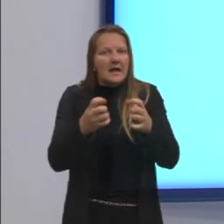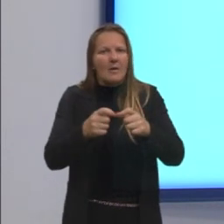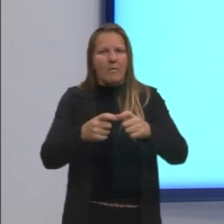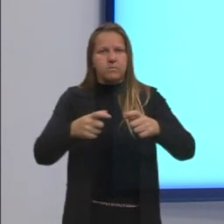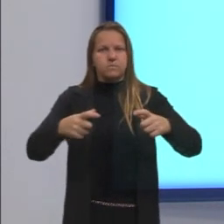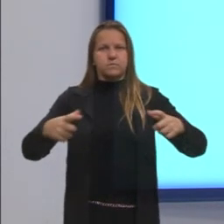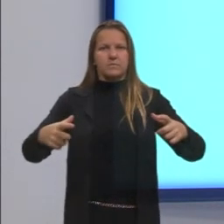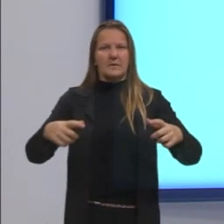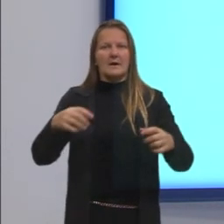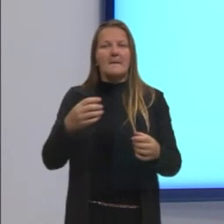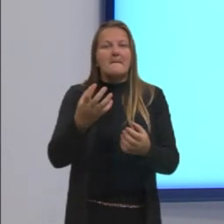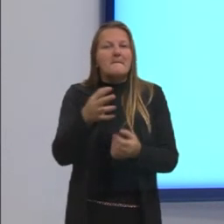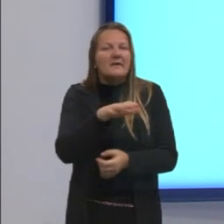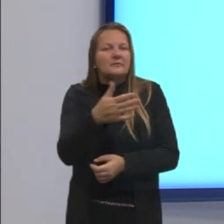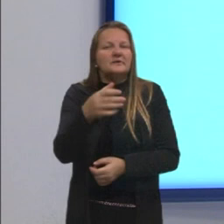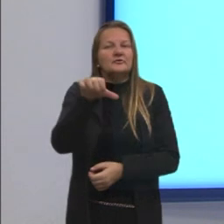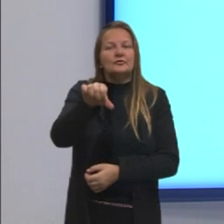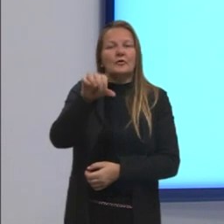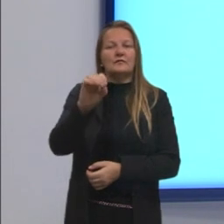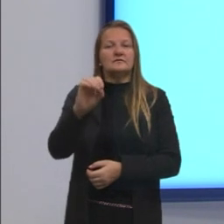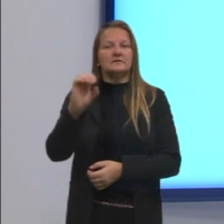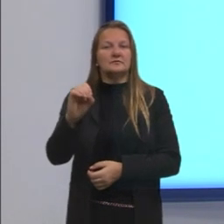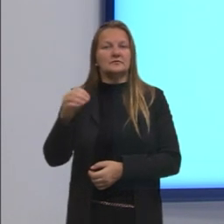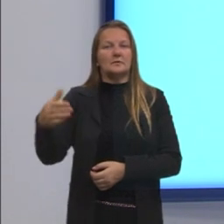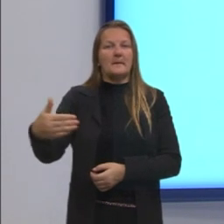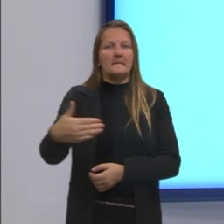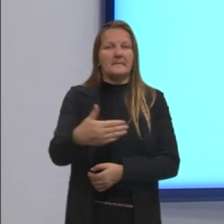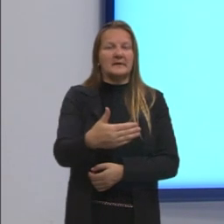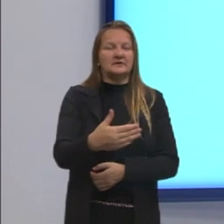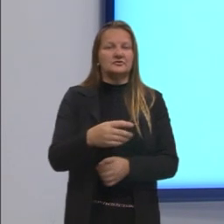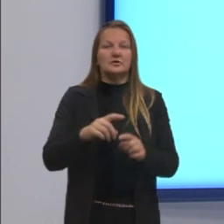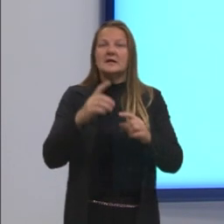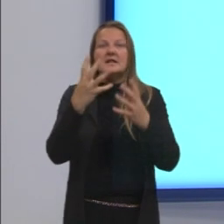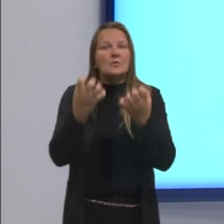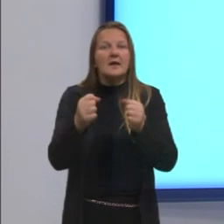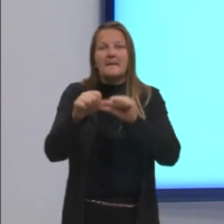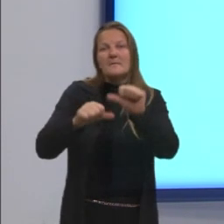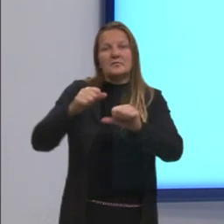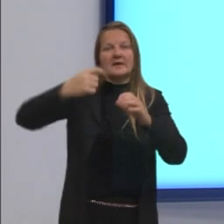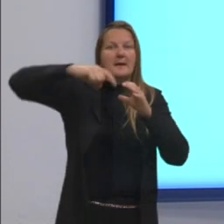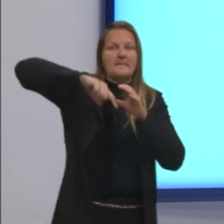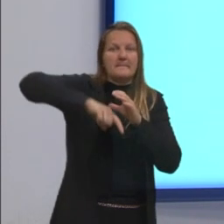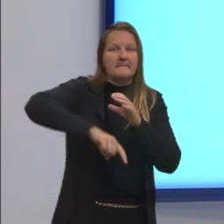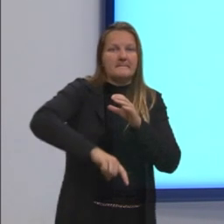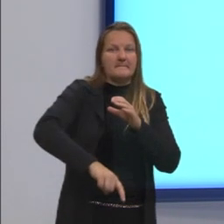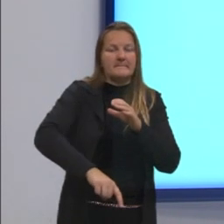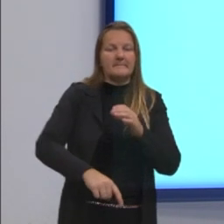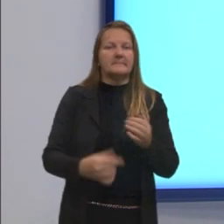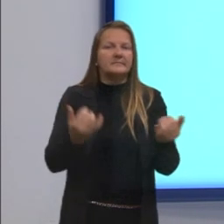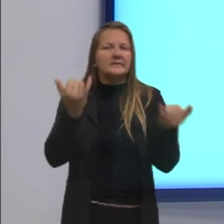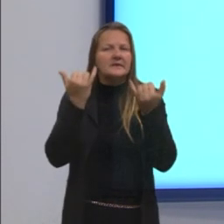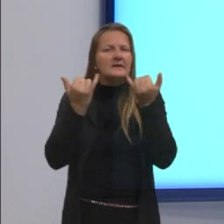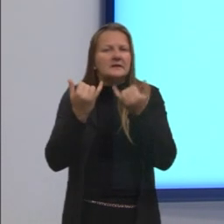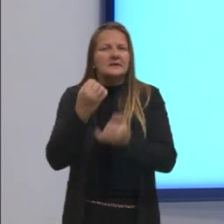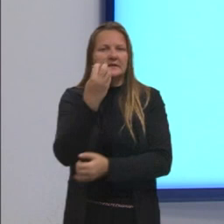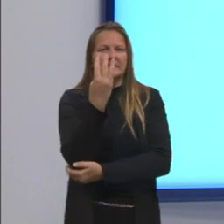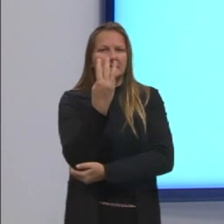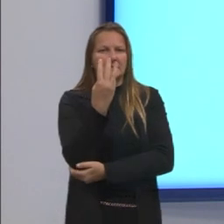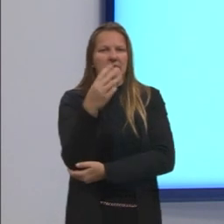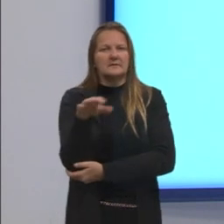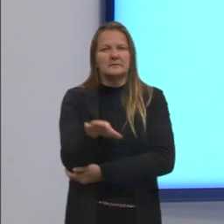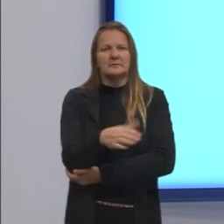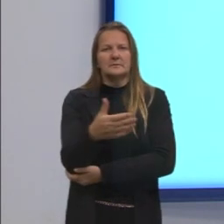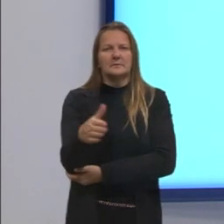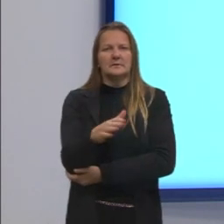900 peixes mas sem alterar a sua profundidade Considere três como aproximação